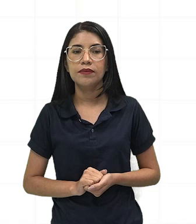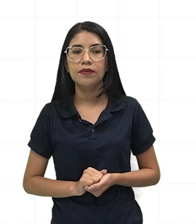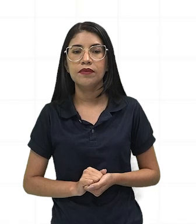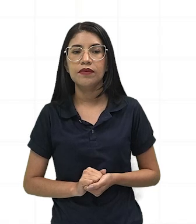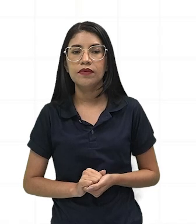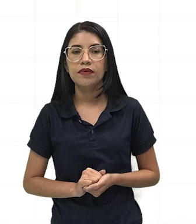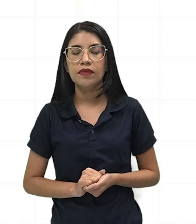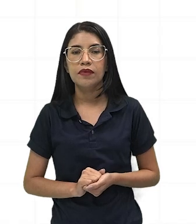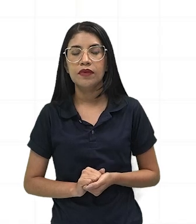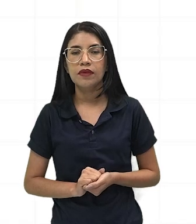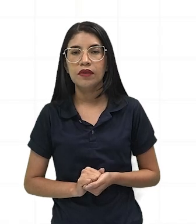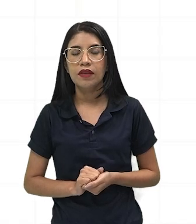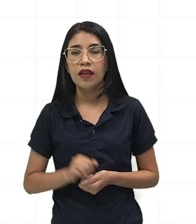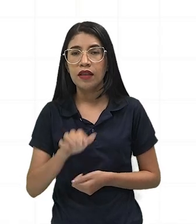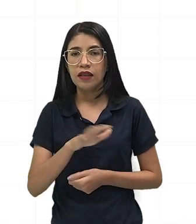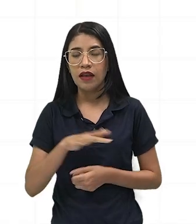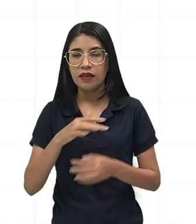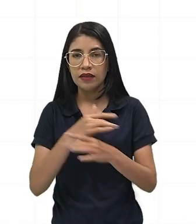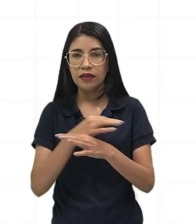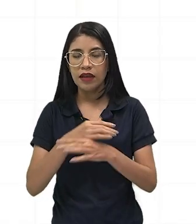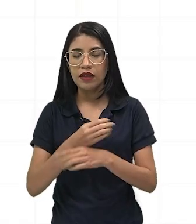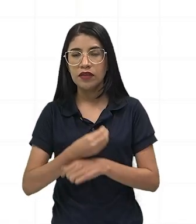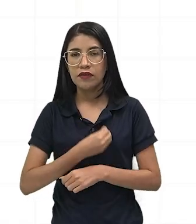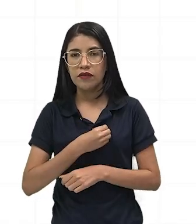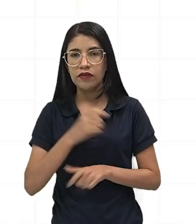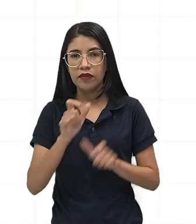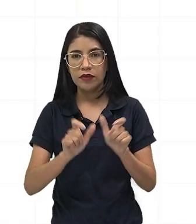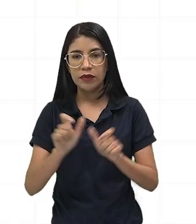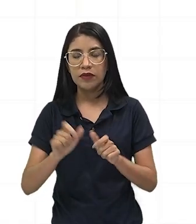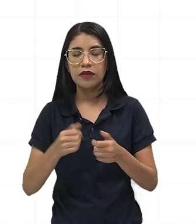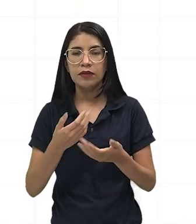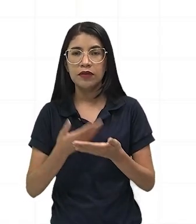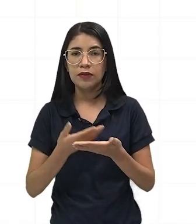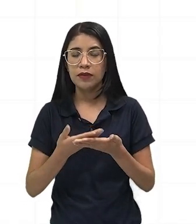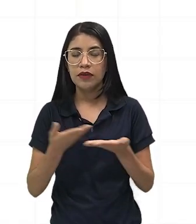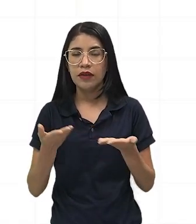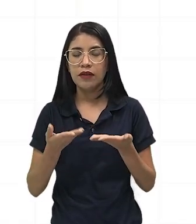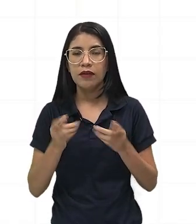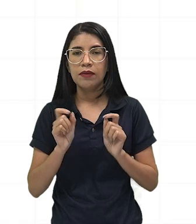Distribuição demográfica. Em estudos demográficos, é crucial